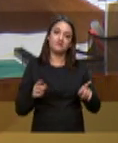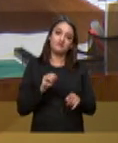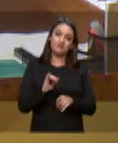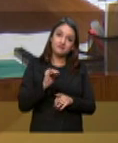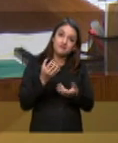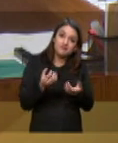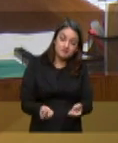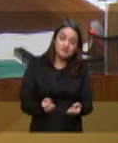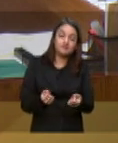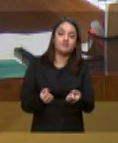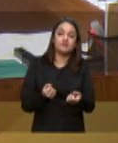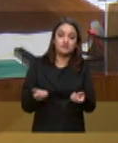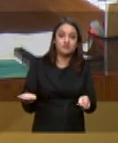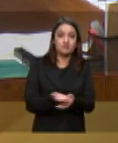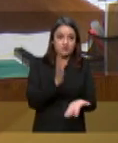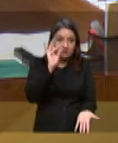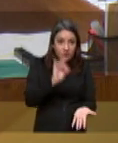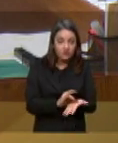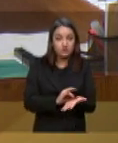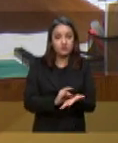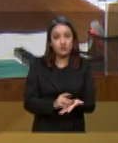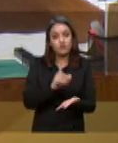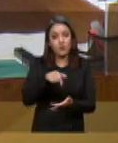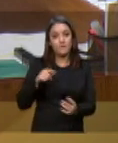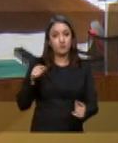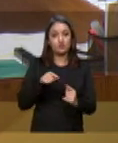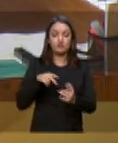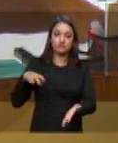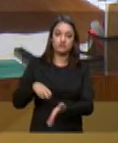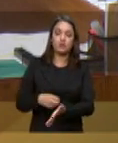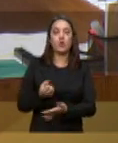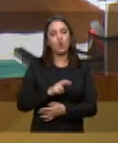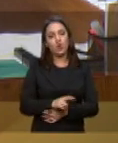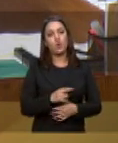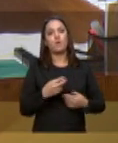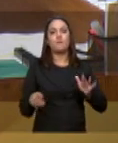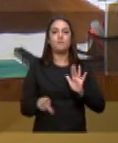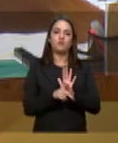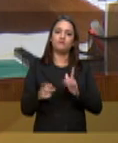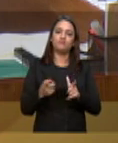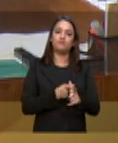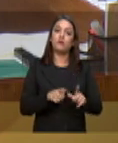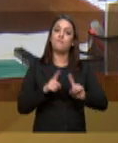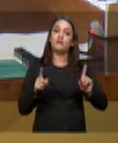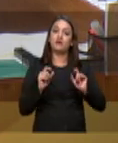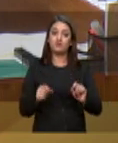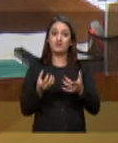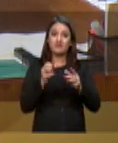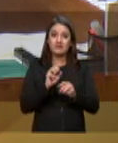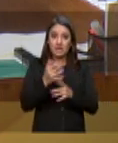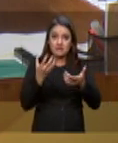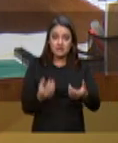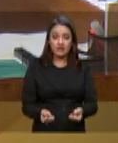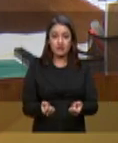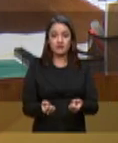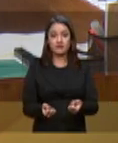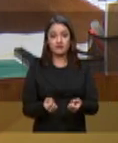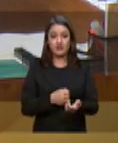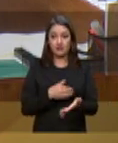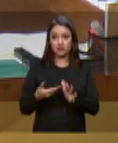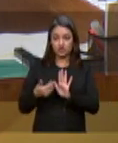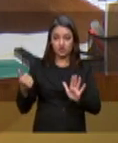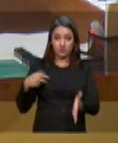lançamento definitivo uma condição objetiva de punibilidade ou um elemento normativo de tipo. Por outro lado, admitida por lei a extinção da punibilidade